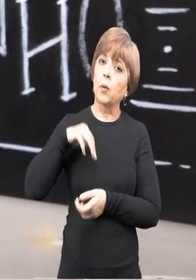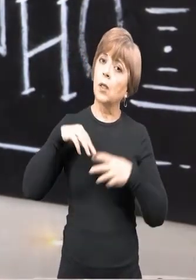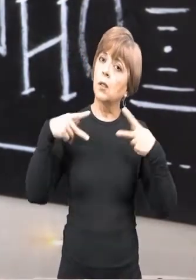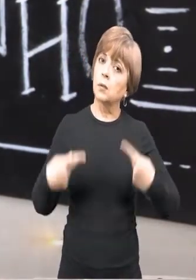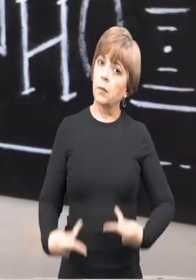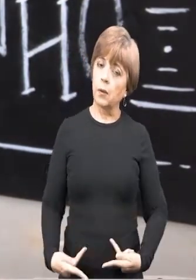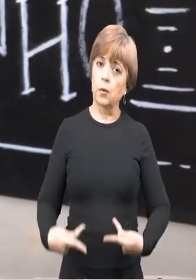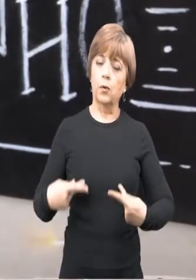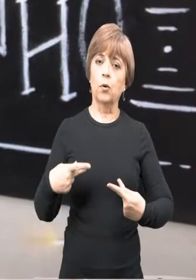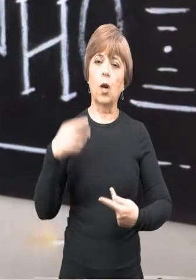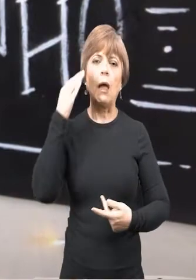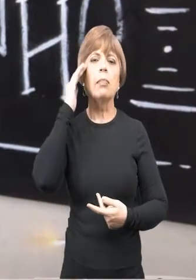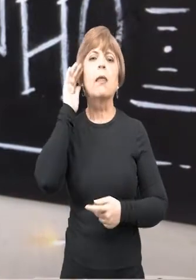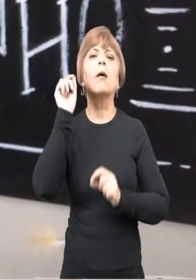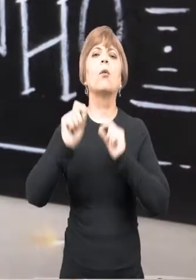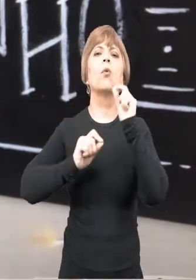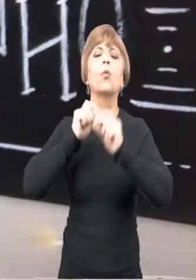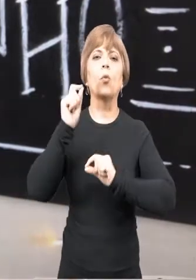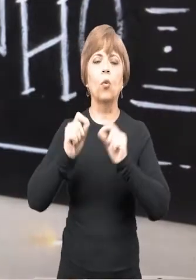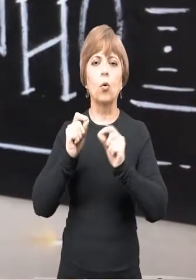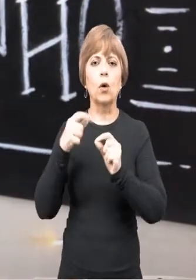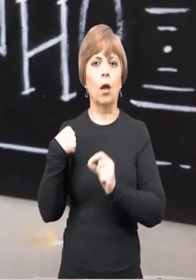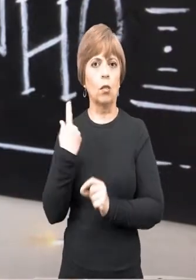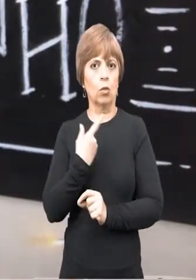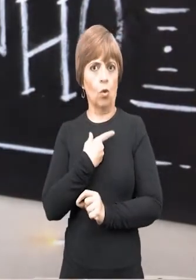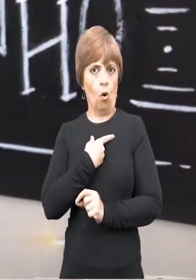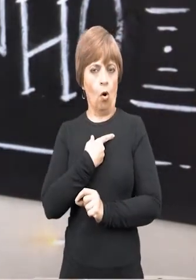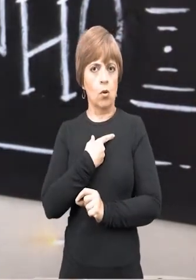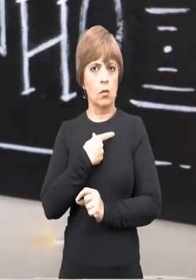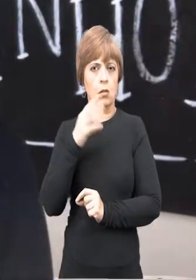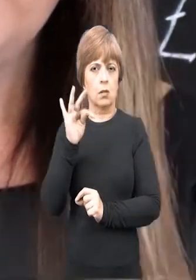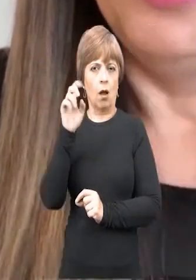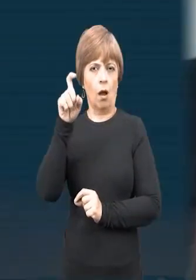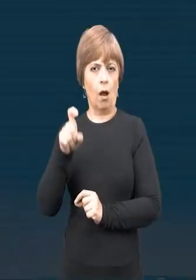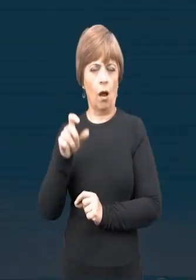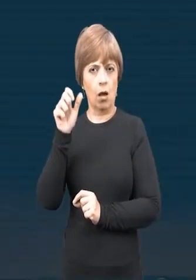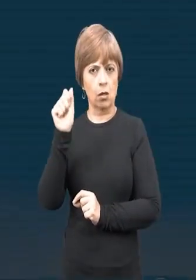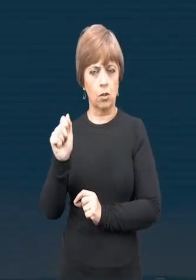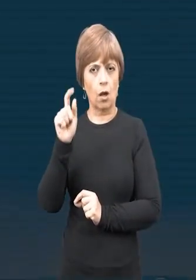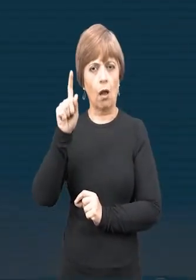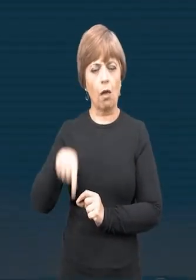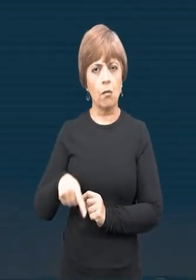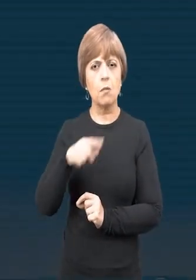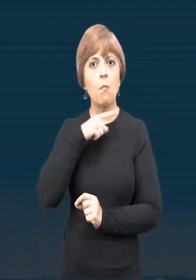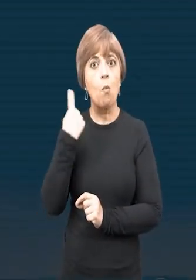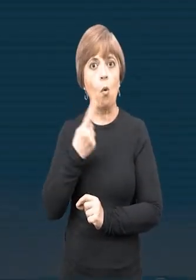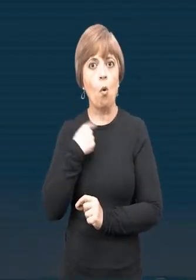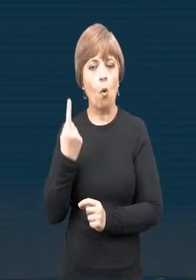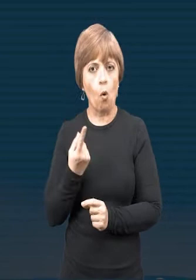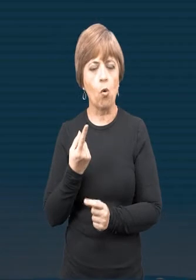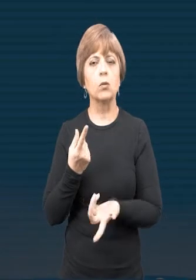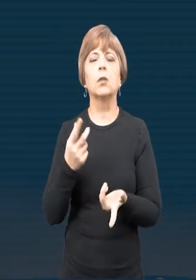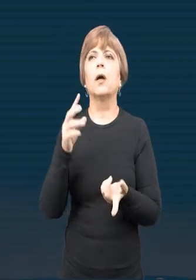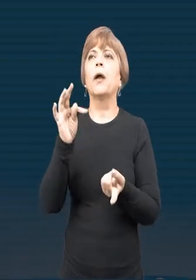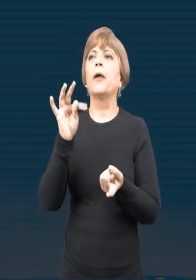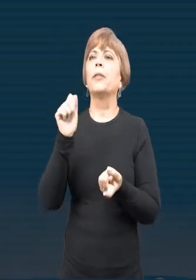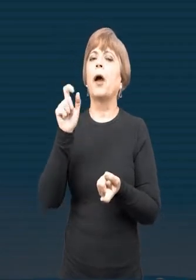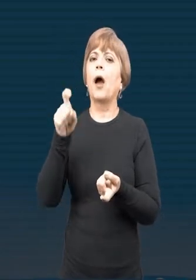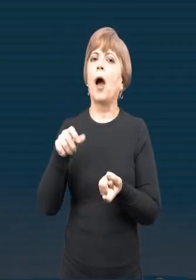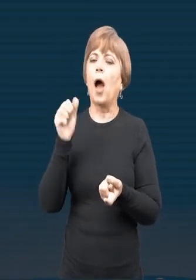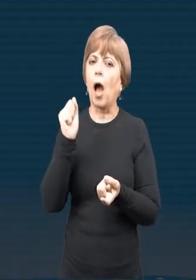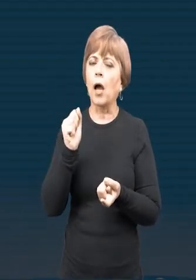entendeu recentemente é que as nossas taxas de letalidade, as nossas taxas